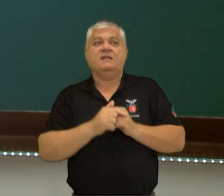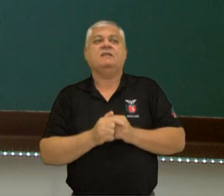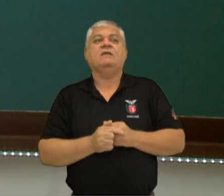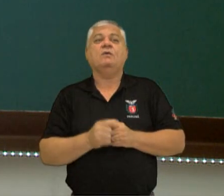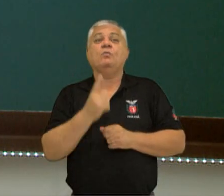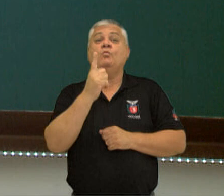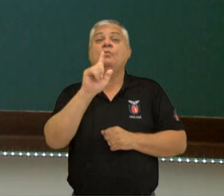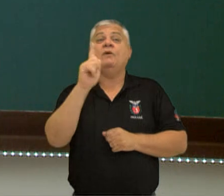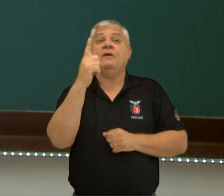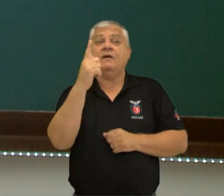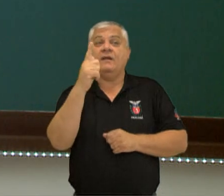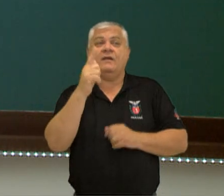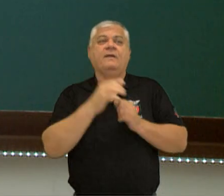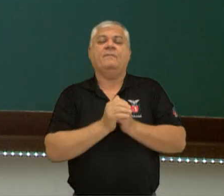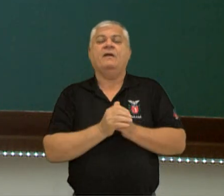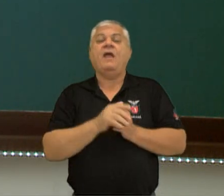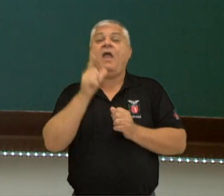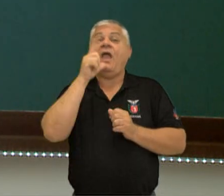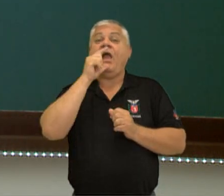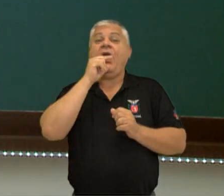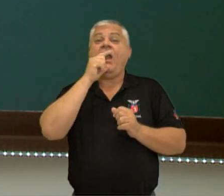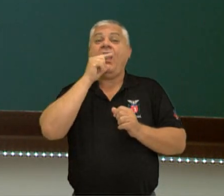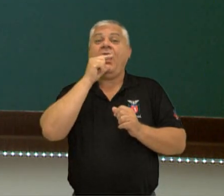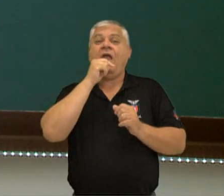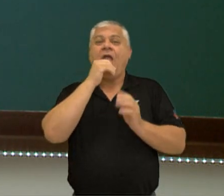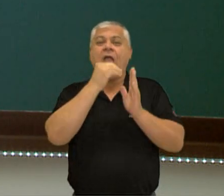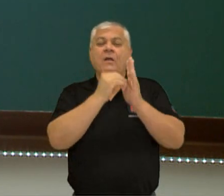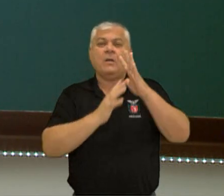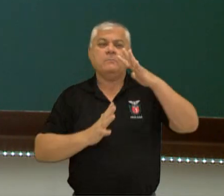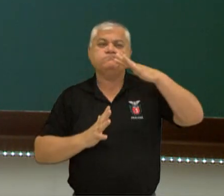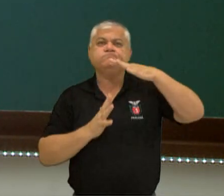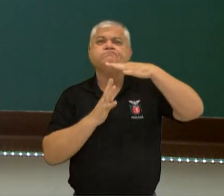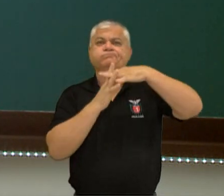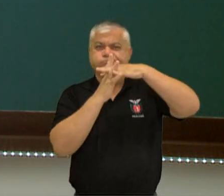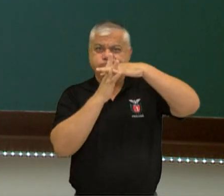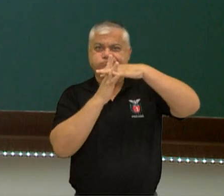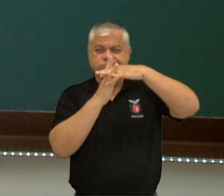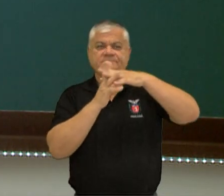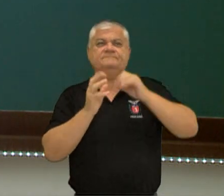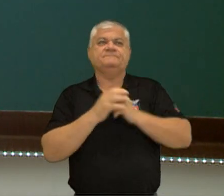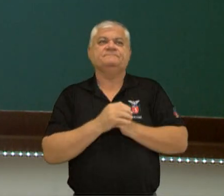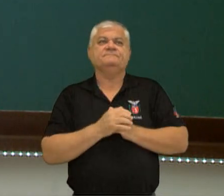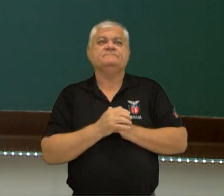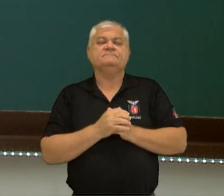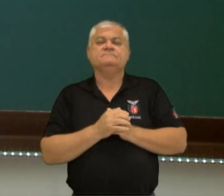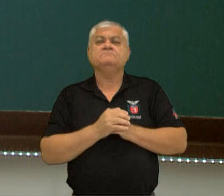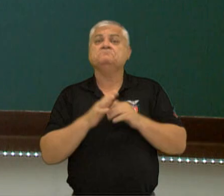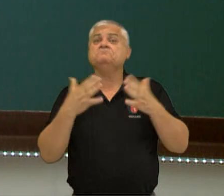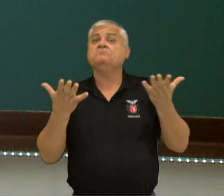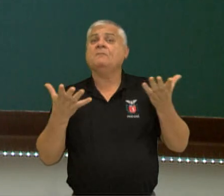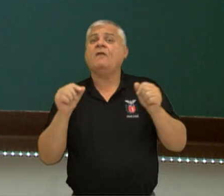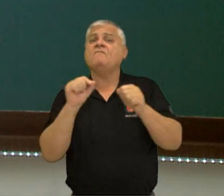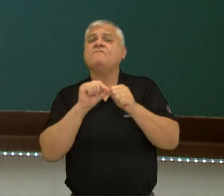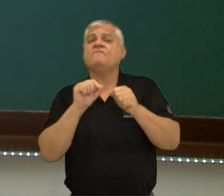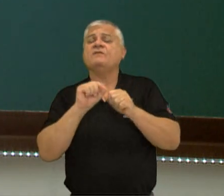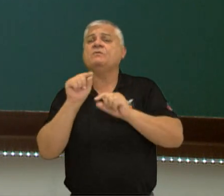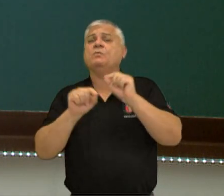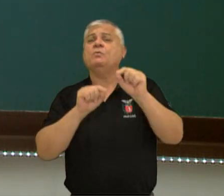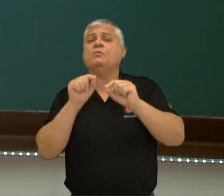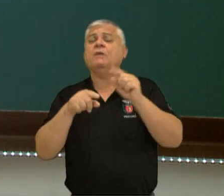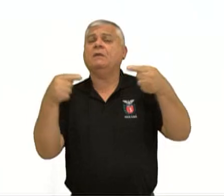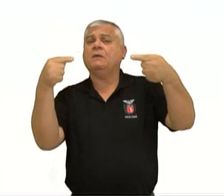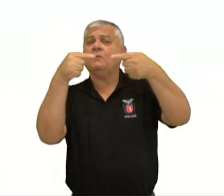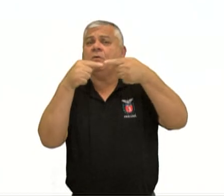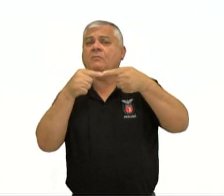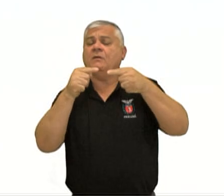a água adicionada ultrapassou a marca de referência do balão volumétrico. Qual o procedimento mais adequado